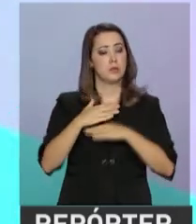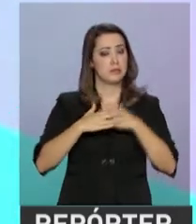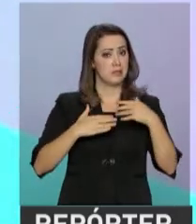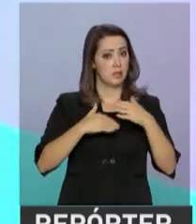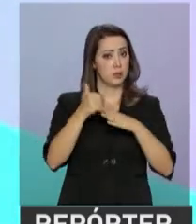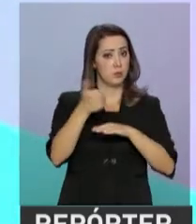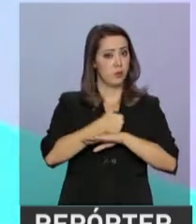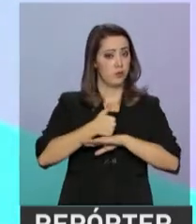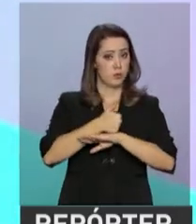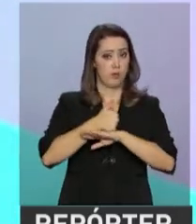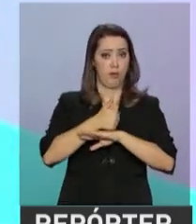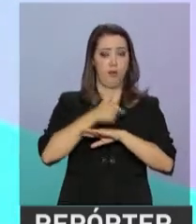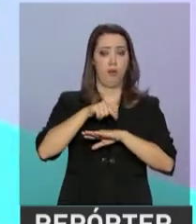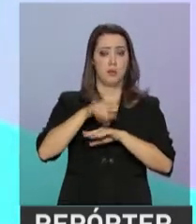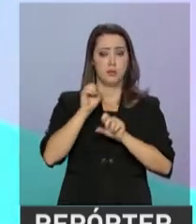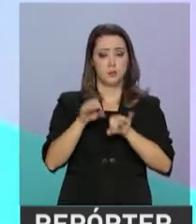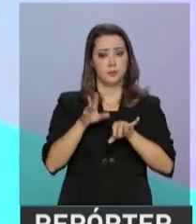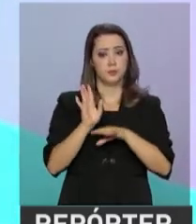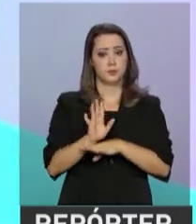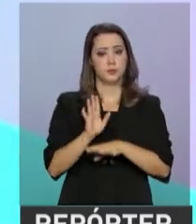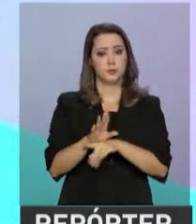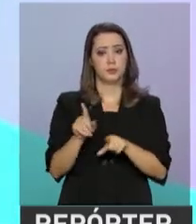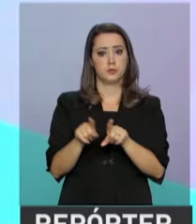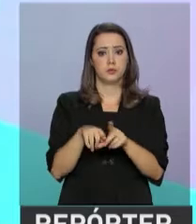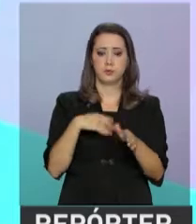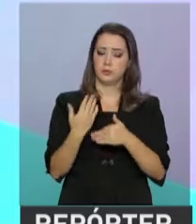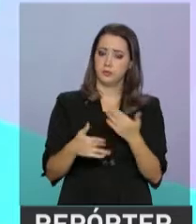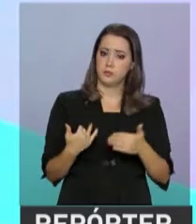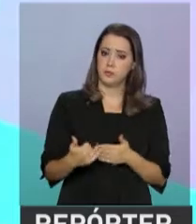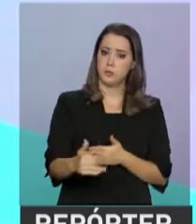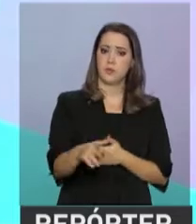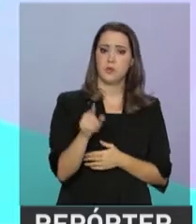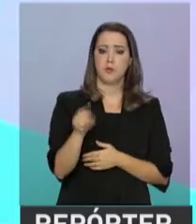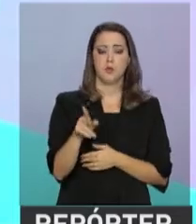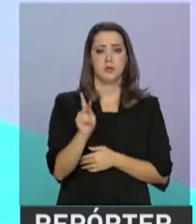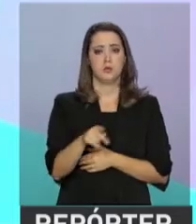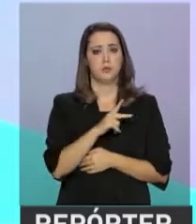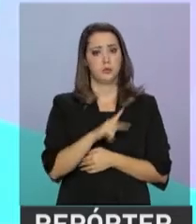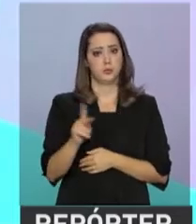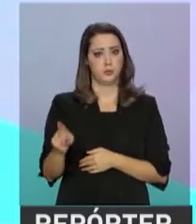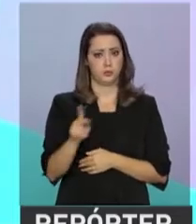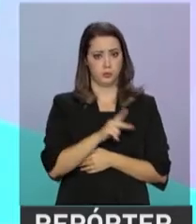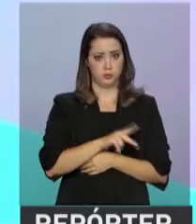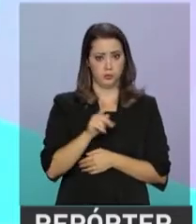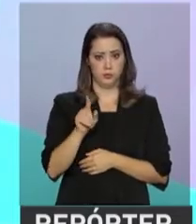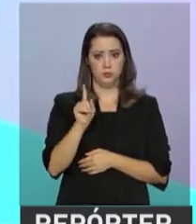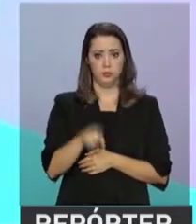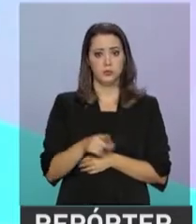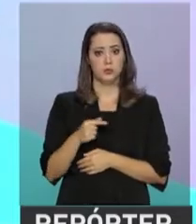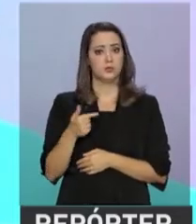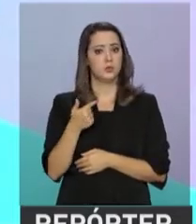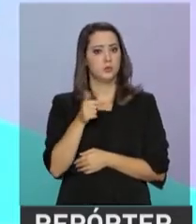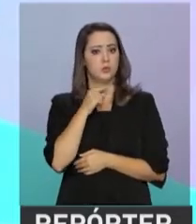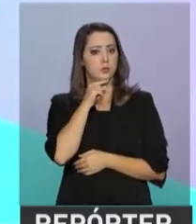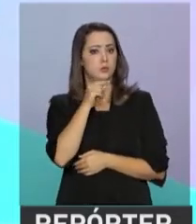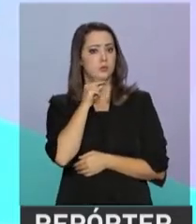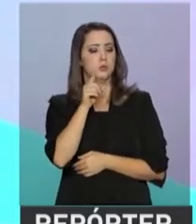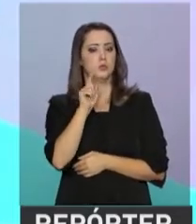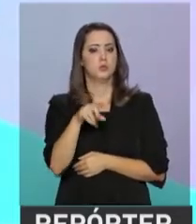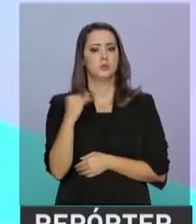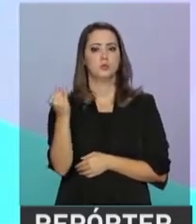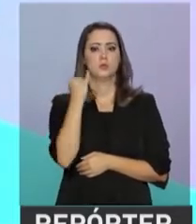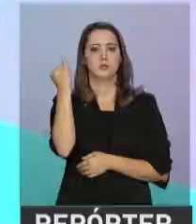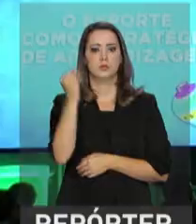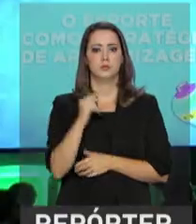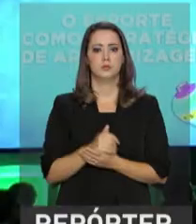profissionais para apoiar o desenvolvimento profissional do trabalho docente que sem dúvida é muito